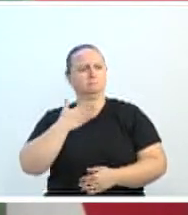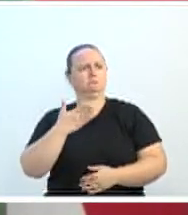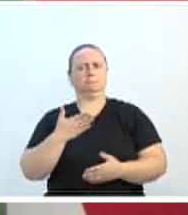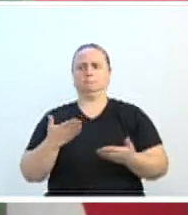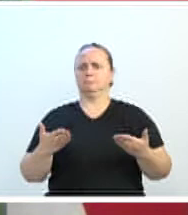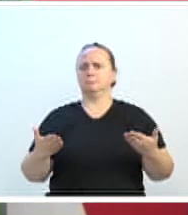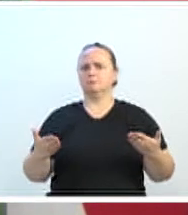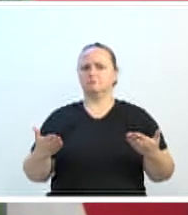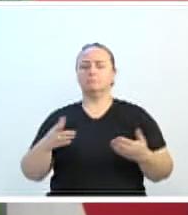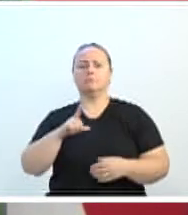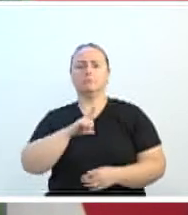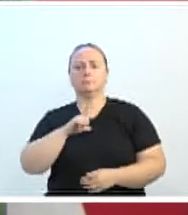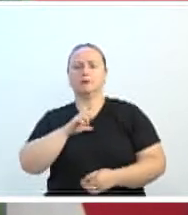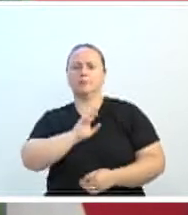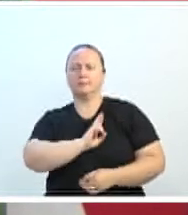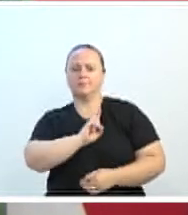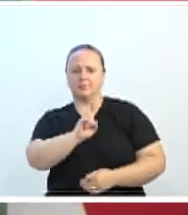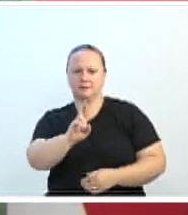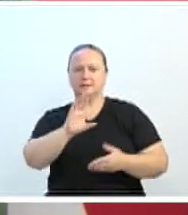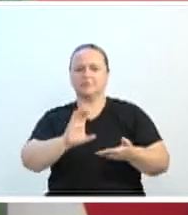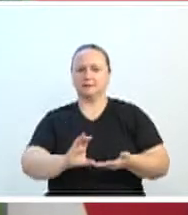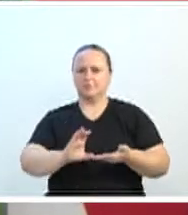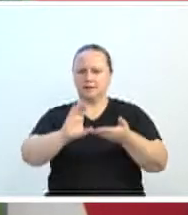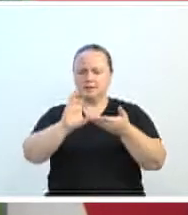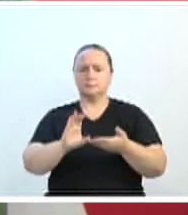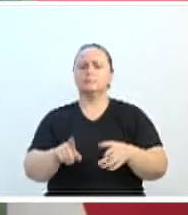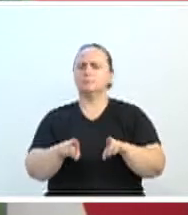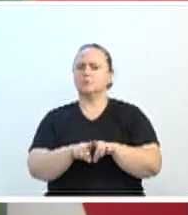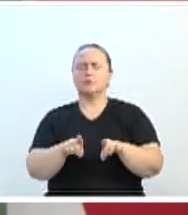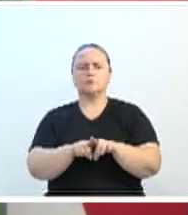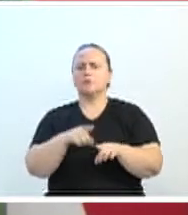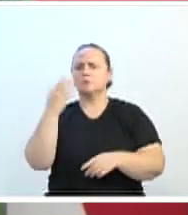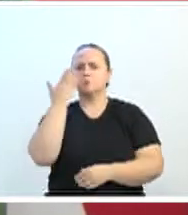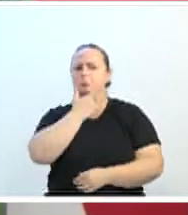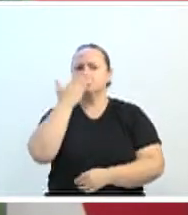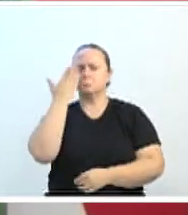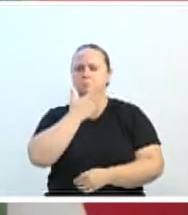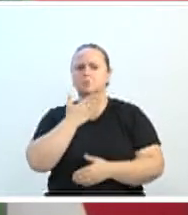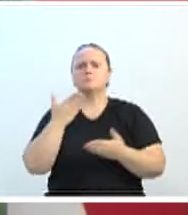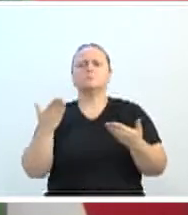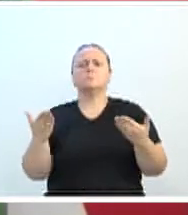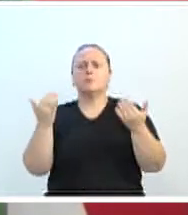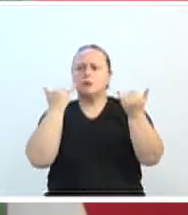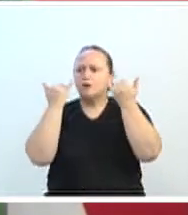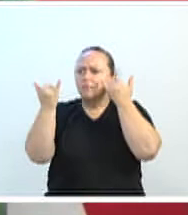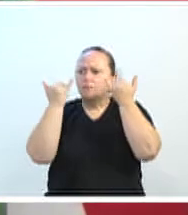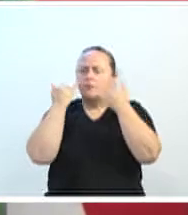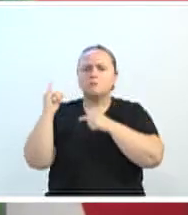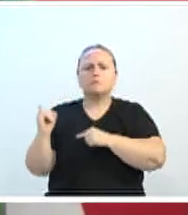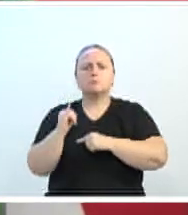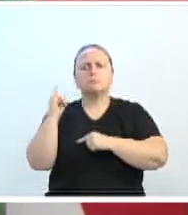mesmo com representantes no conselho, também não tenha tido acesso a importantes informações.